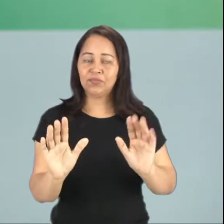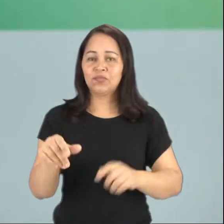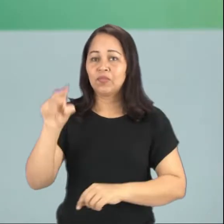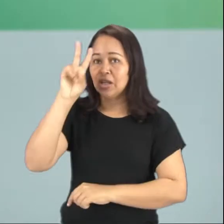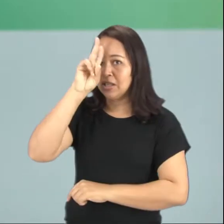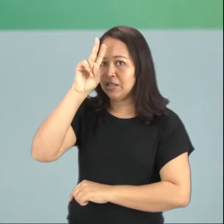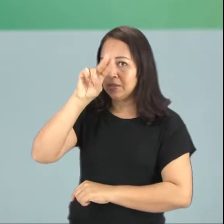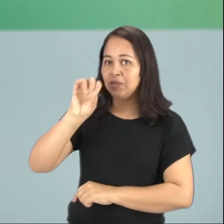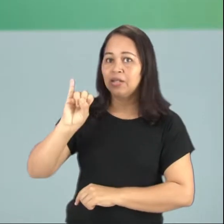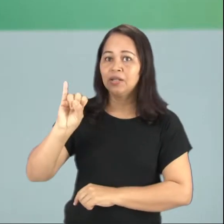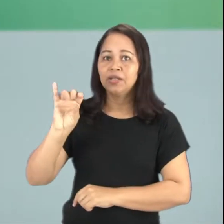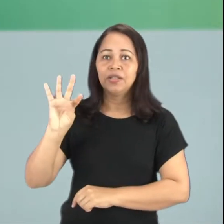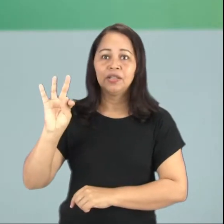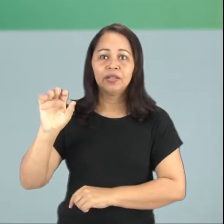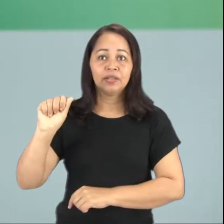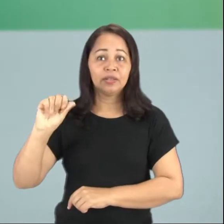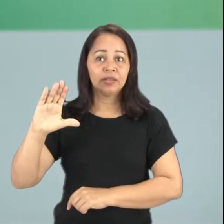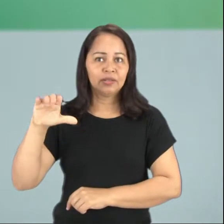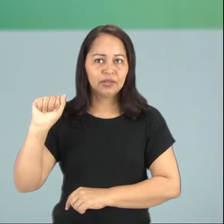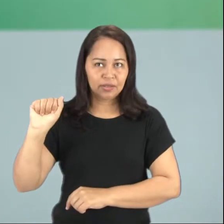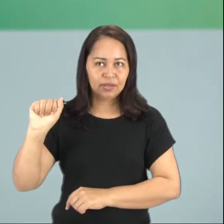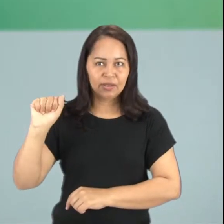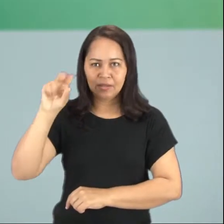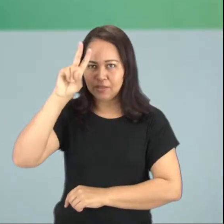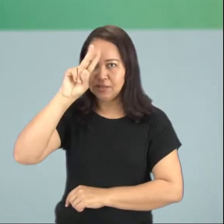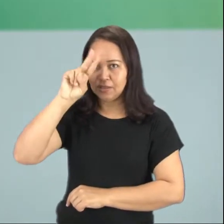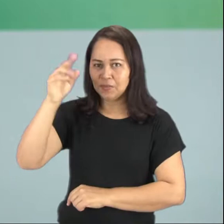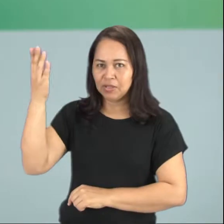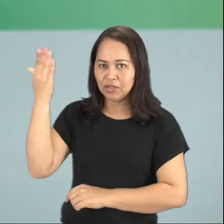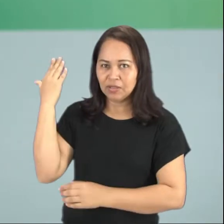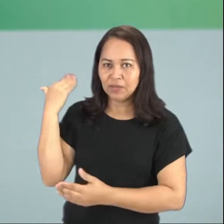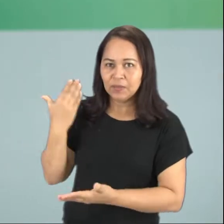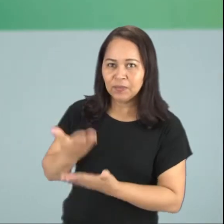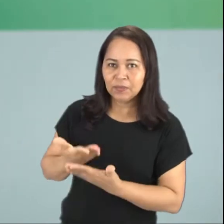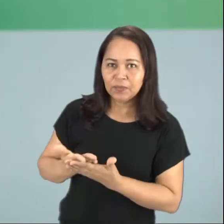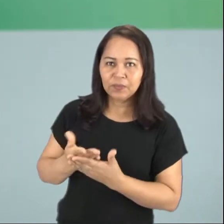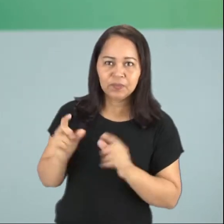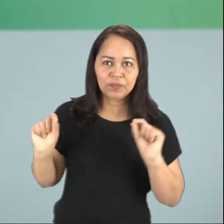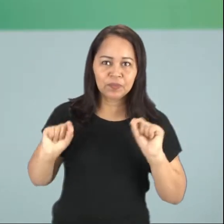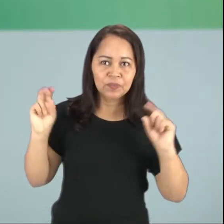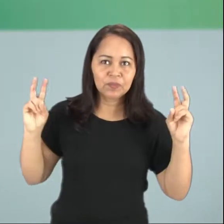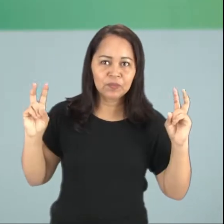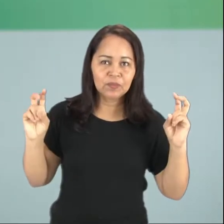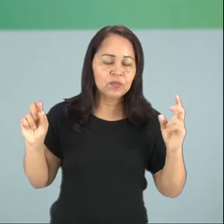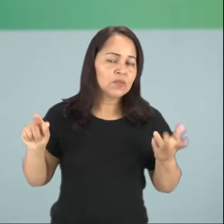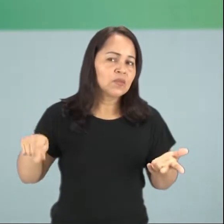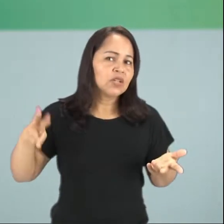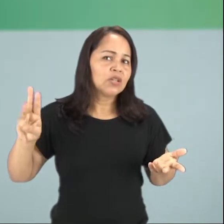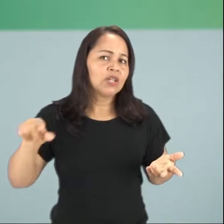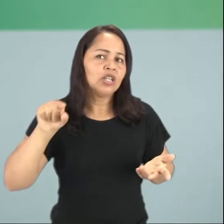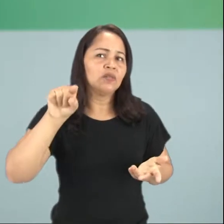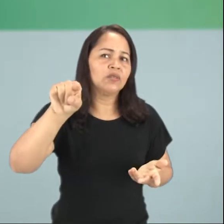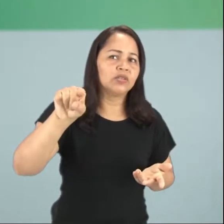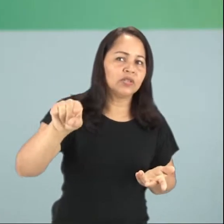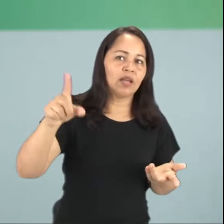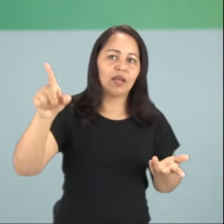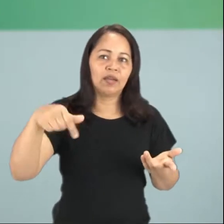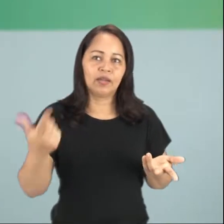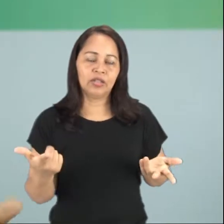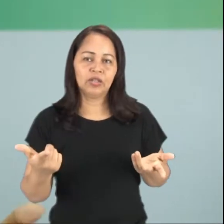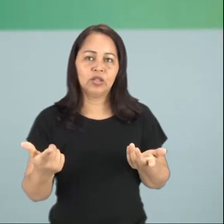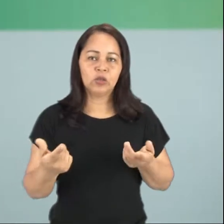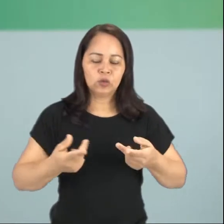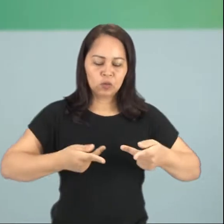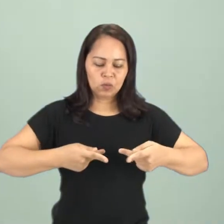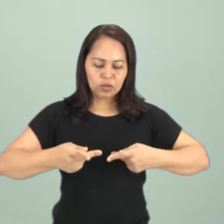aula de número 4. E aí eu pedi que vocês fizessem alguns questionamentos sobre quem vocês são, sobre o projeto de vida de